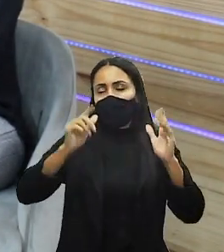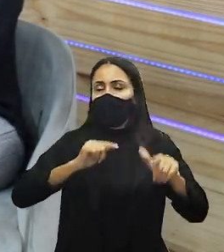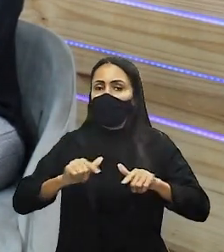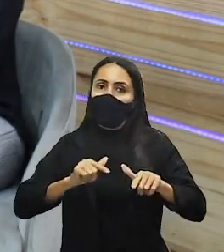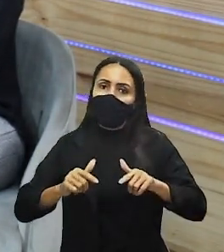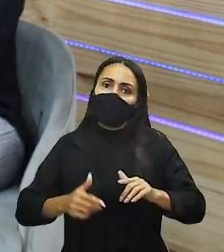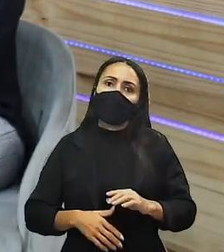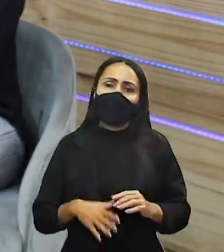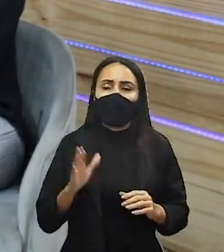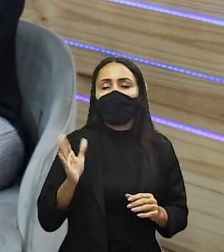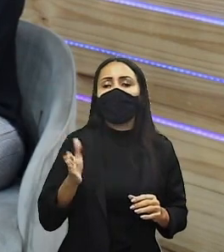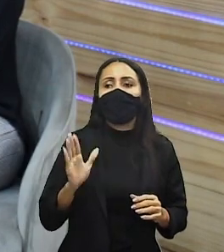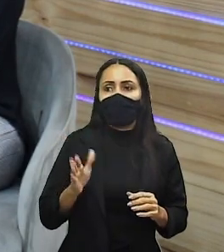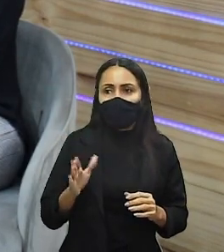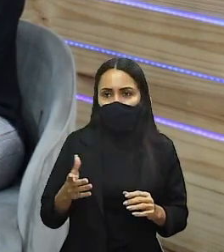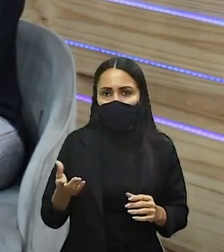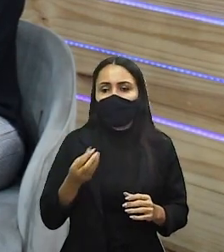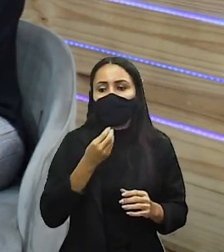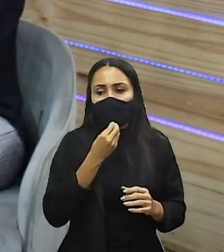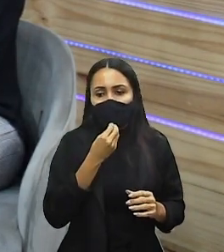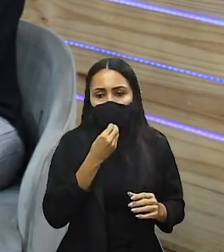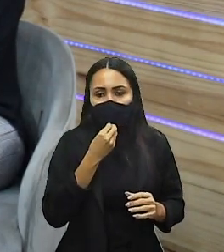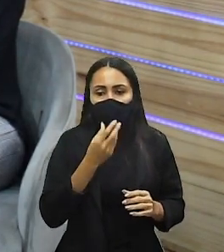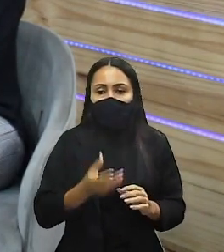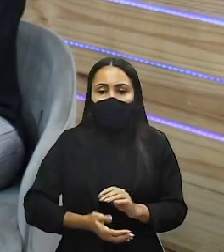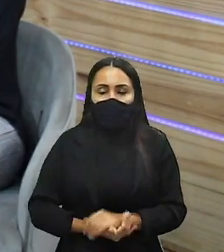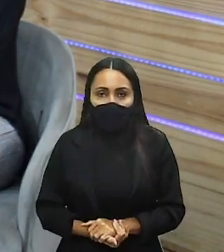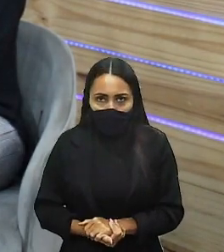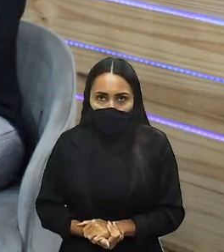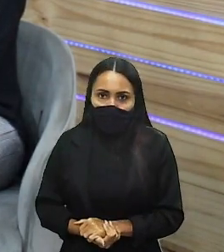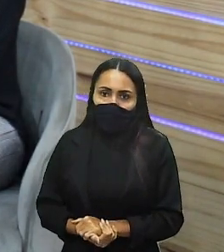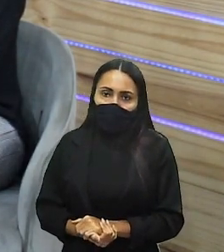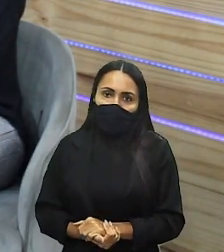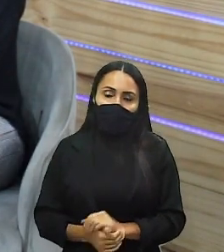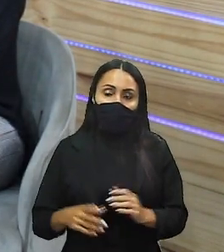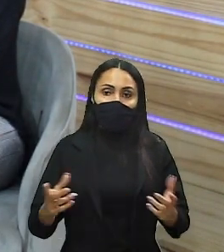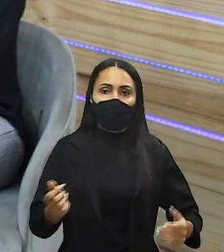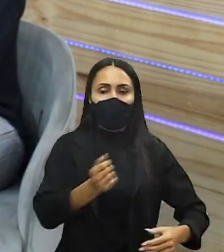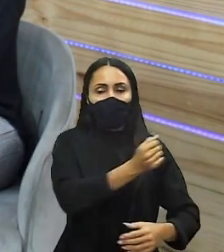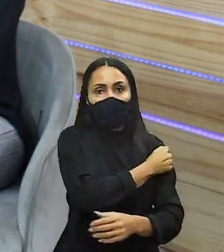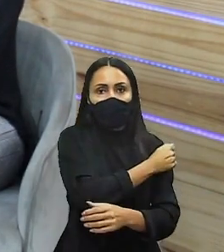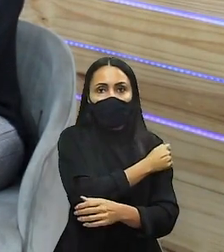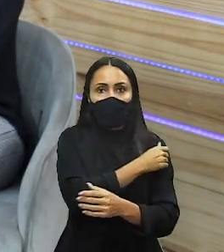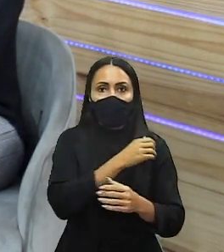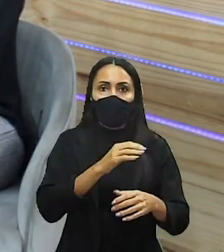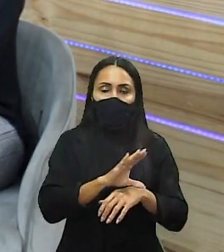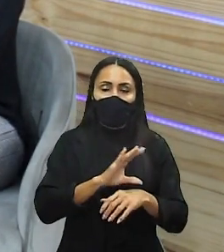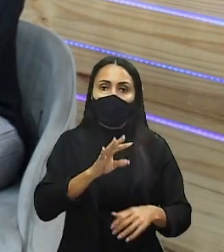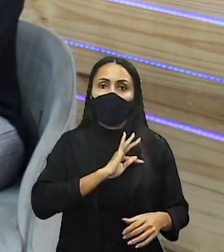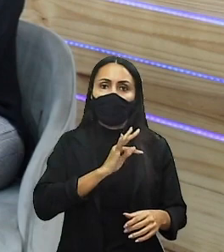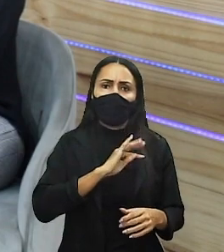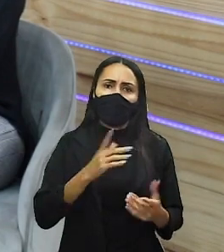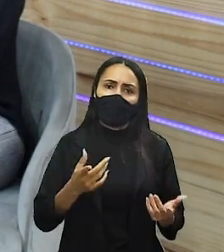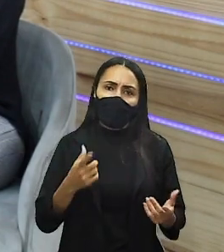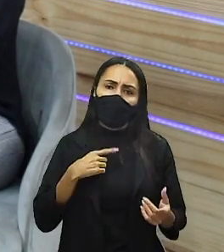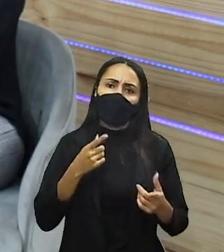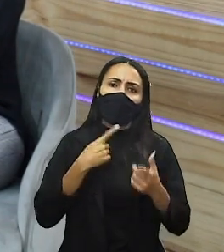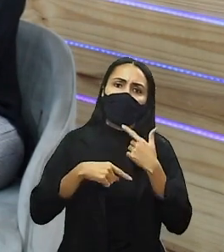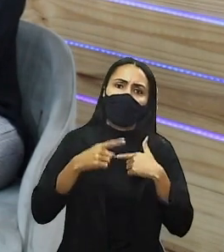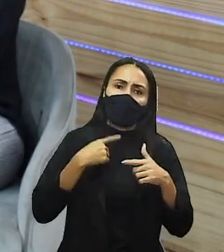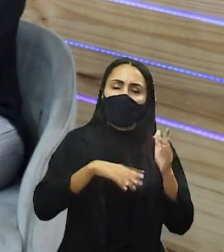como já você. Já tive em algumas oportunidades, quando eu estava com esses alunos de curso técnico, eles diziam, eu tenho vontade de